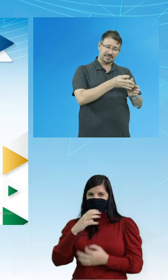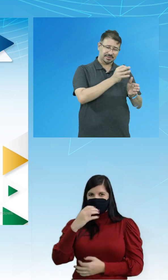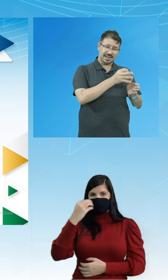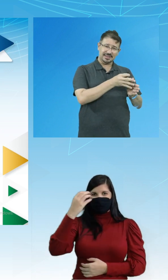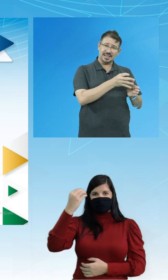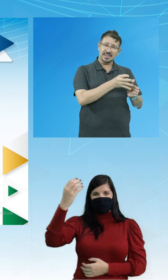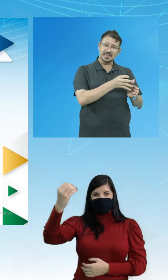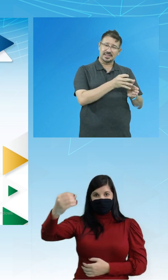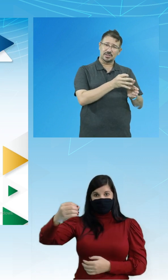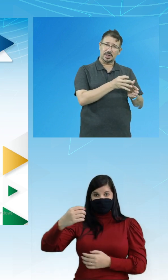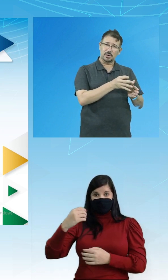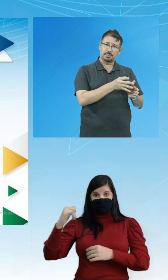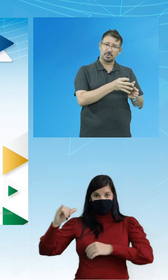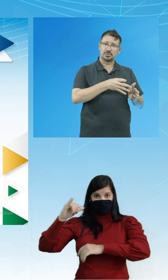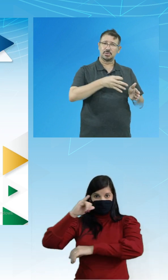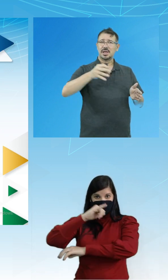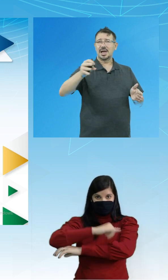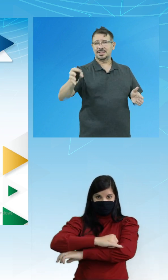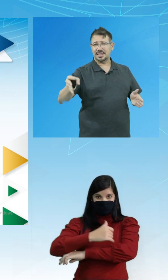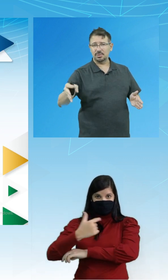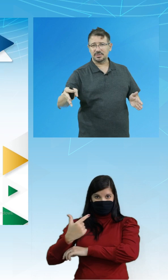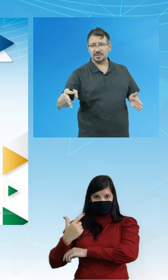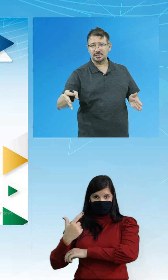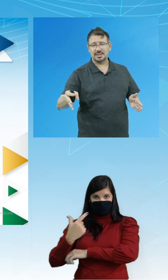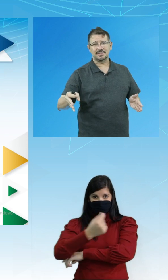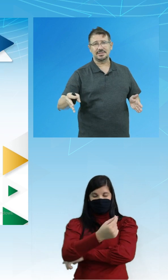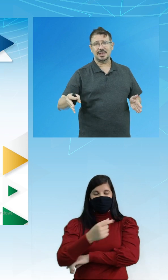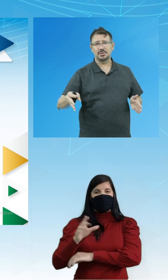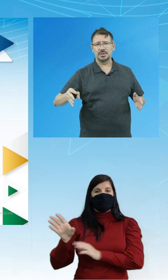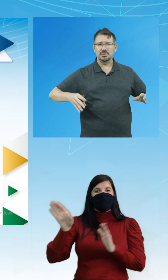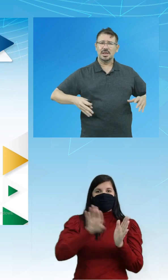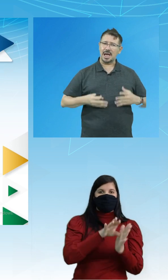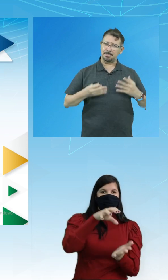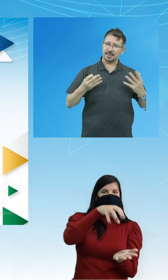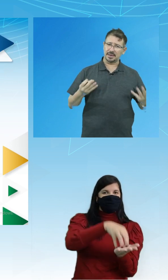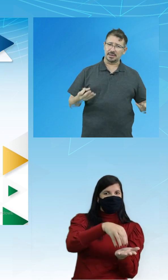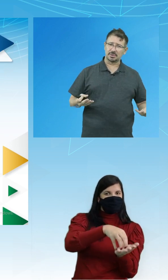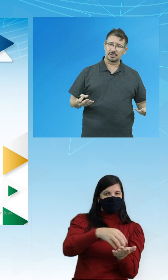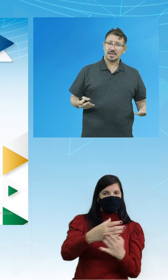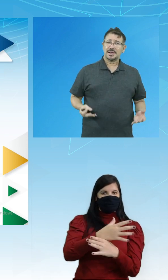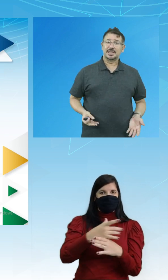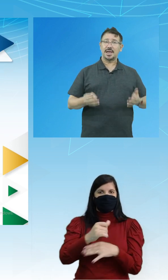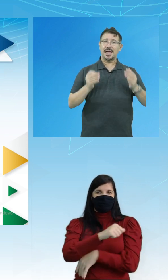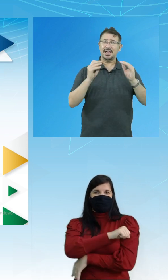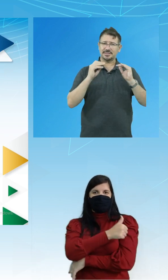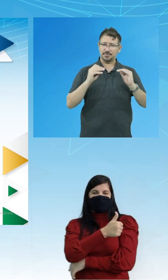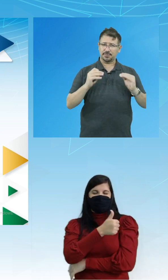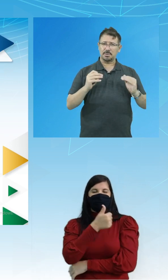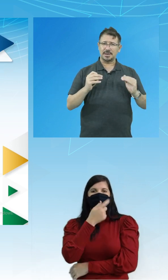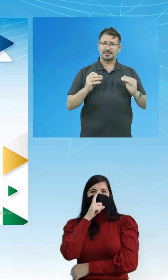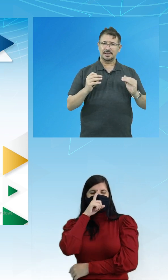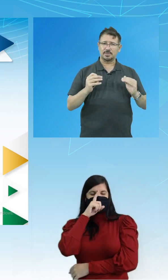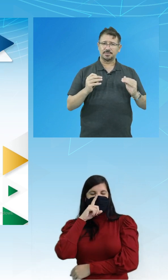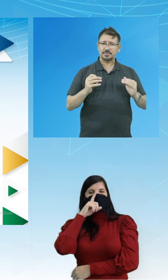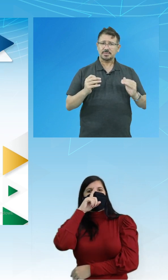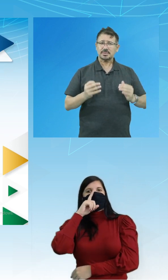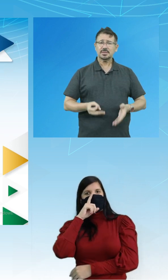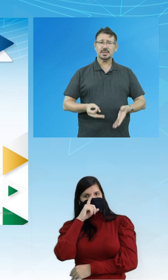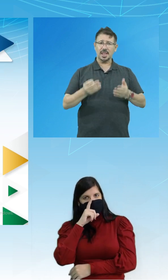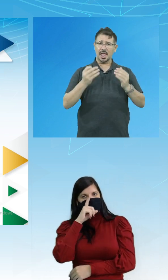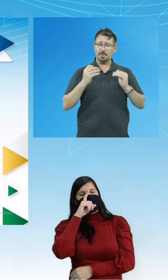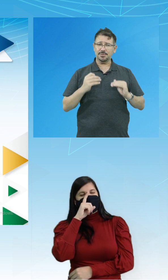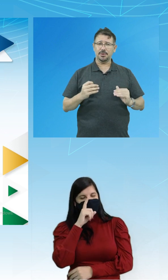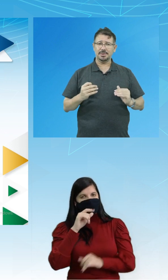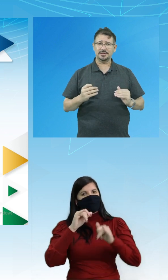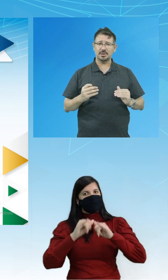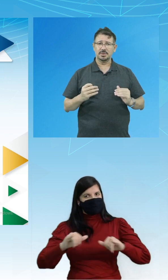viagem, da saída do aeroporto até o centro da cidade do Rio, há perigos. Então, essa informação